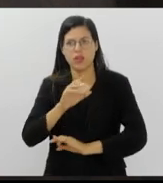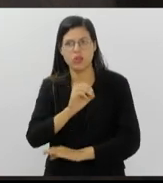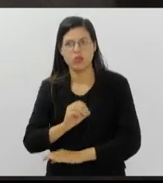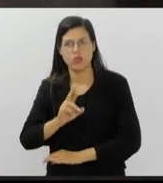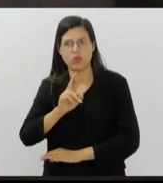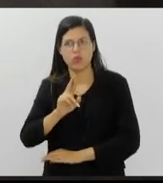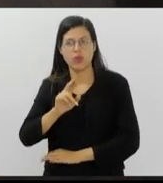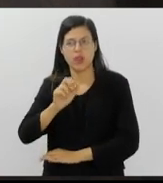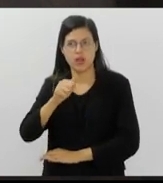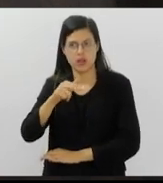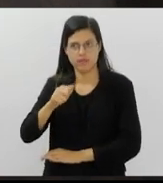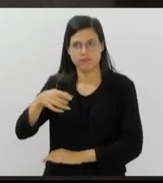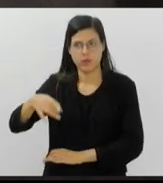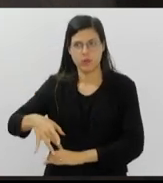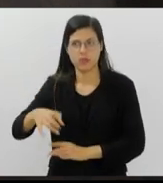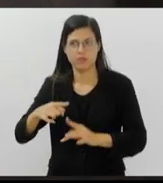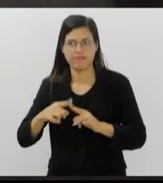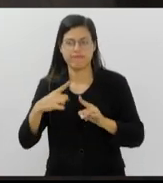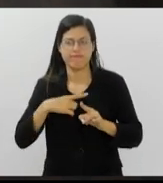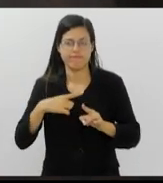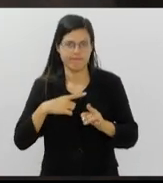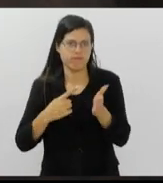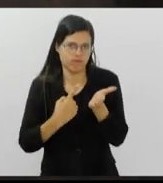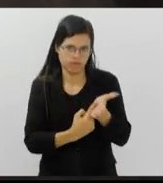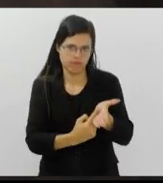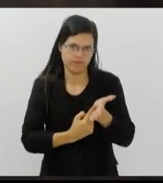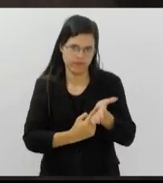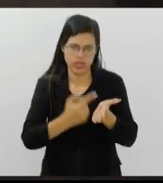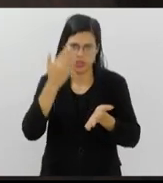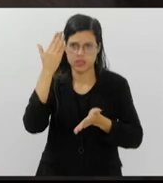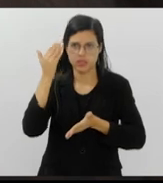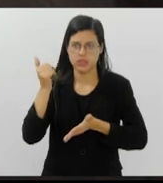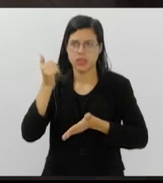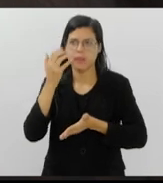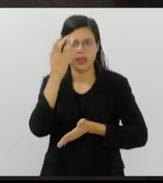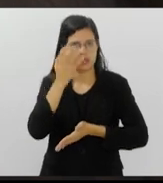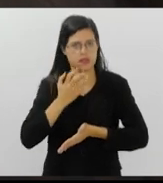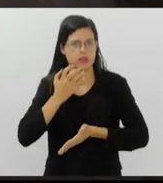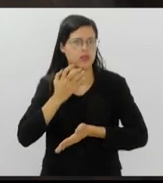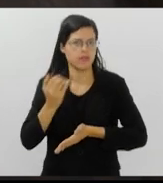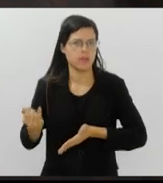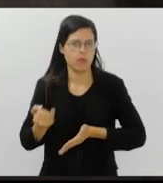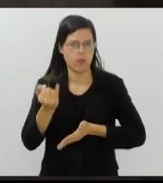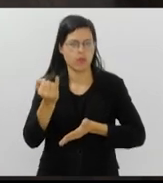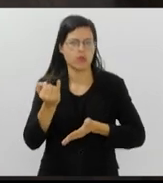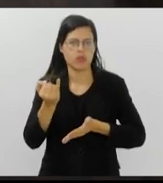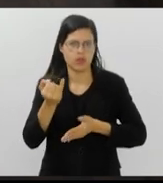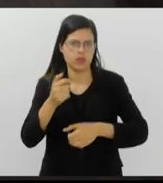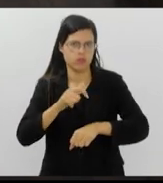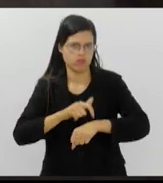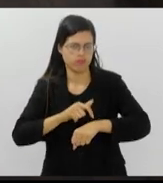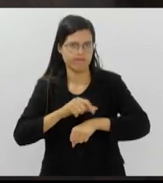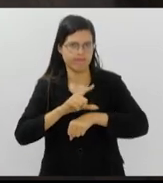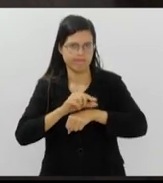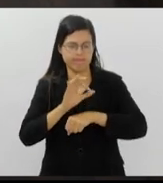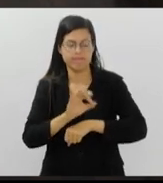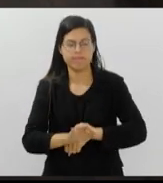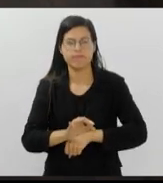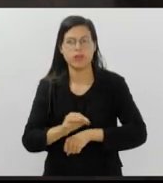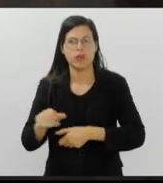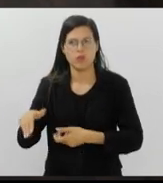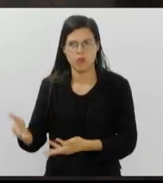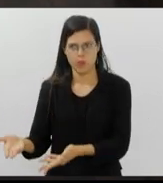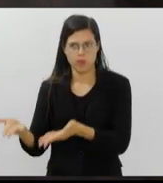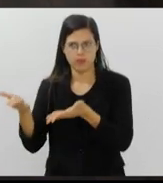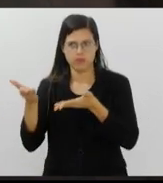um compromisso aí de entrega de carteirinhas e a gente sabe que é muito sério e importante a pontualidade. Então, eu vou chamá-la agora